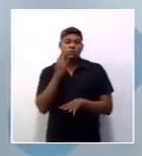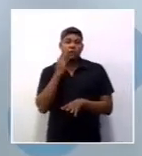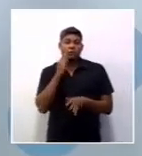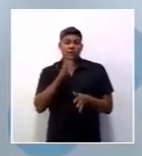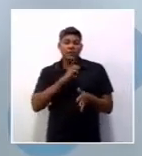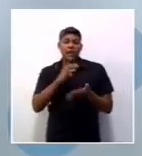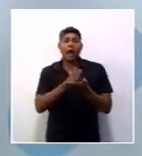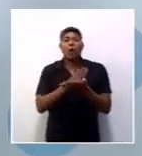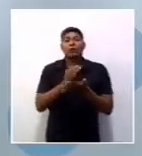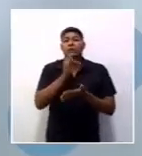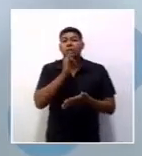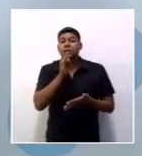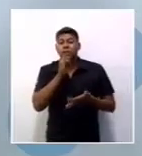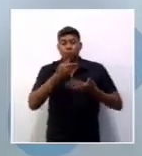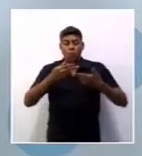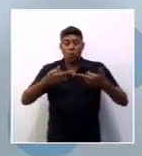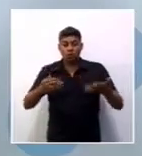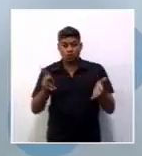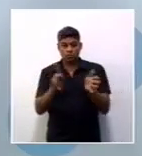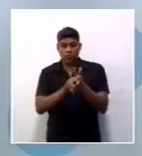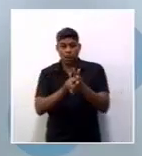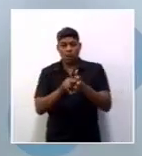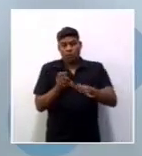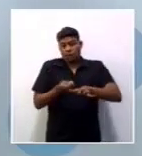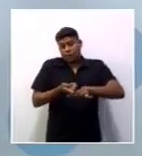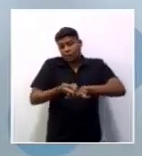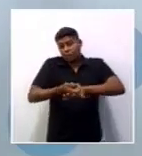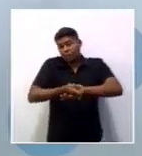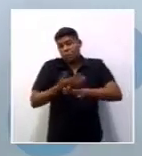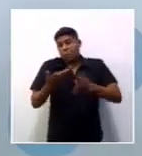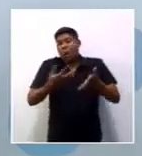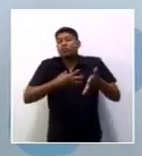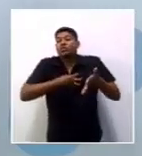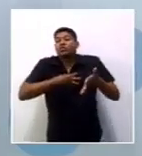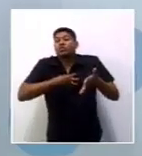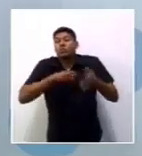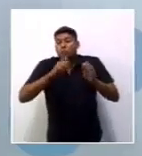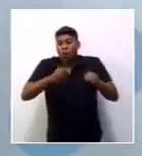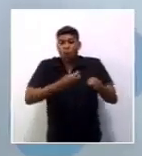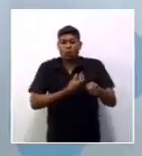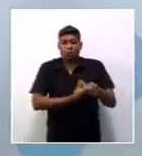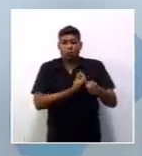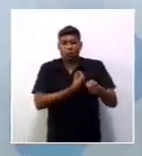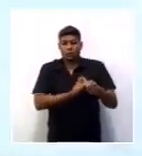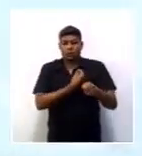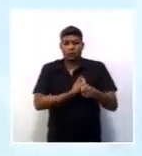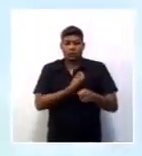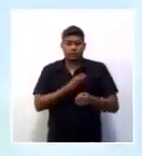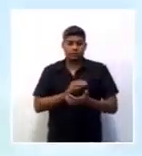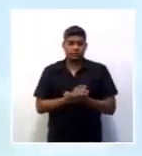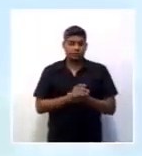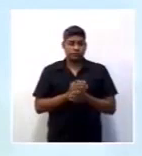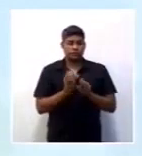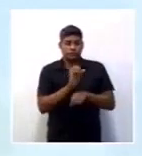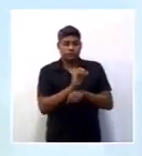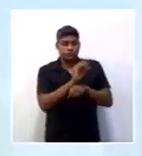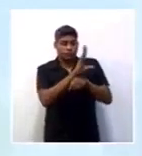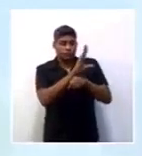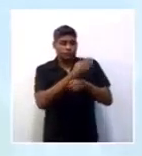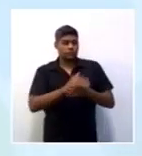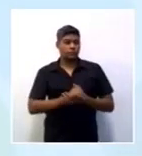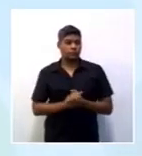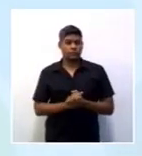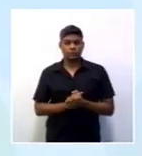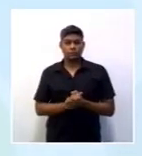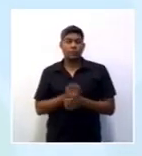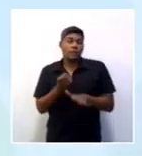alguns exemplos do que são fake news e quais esses tipos que podem aparecer na nossa vida, tá? Então, pode colocar a primeira tela. Então, a primeira é